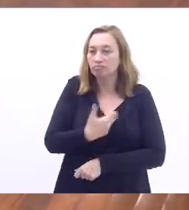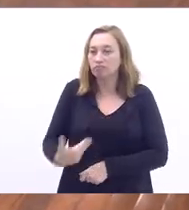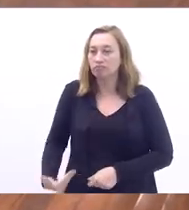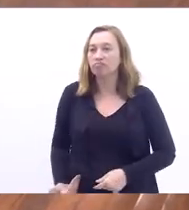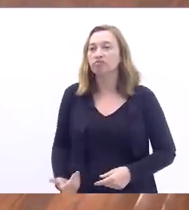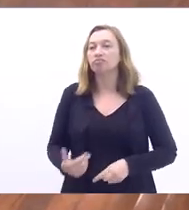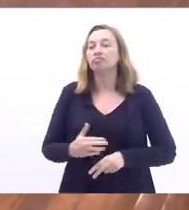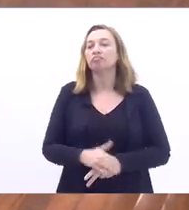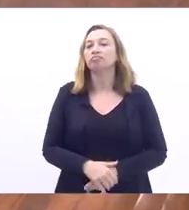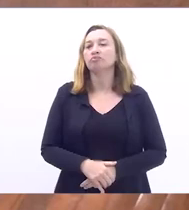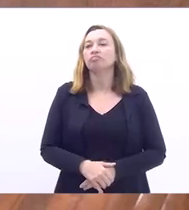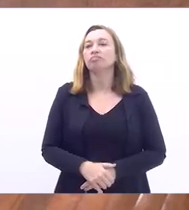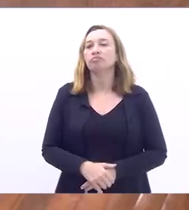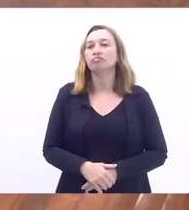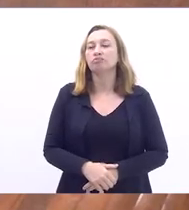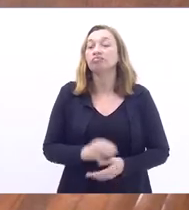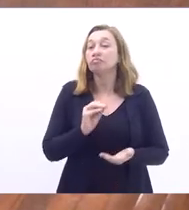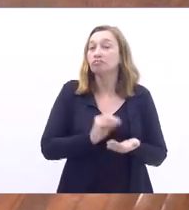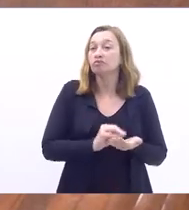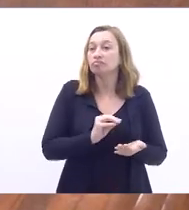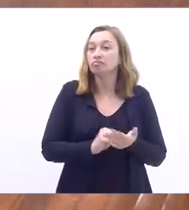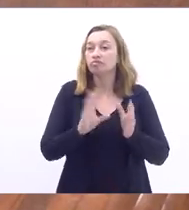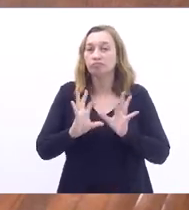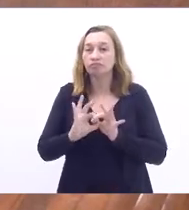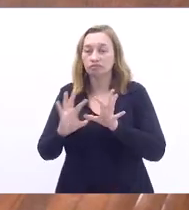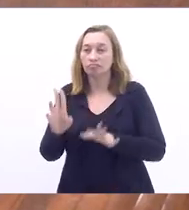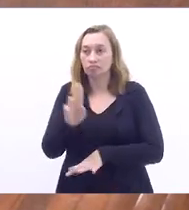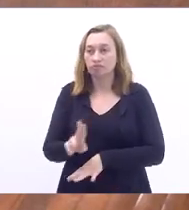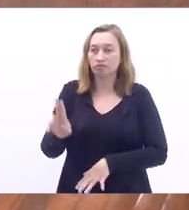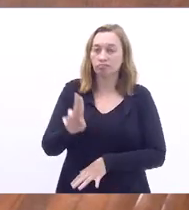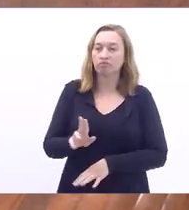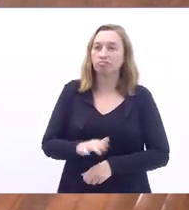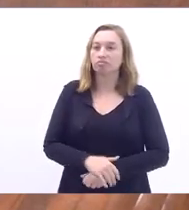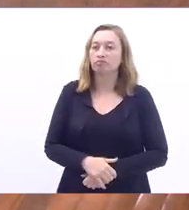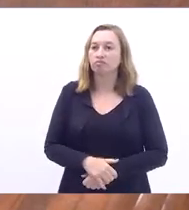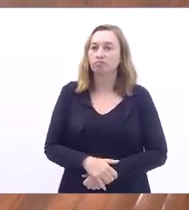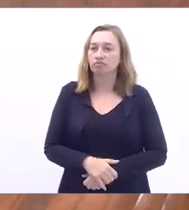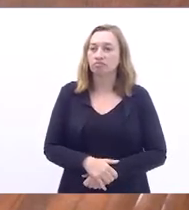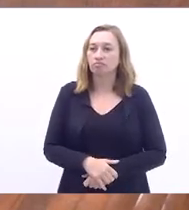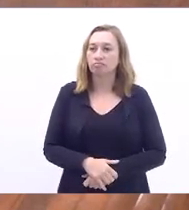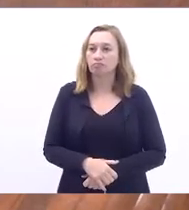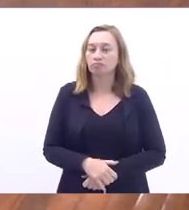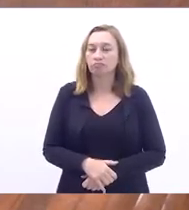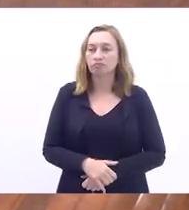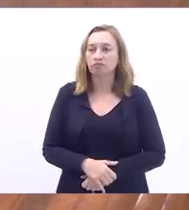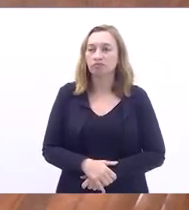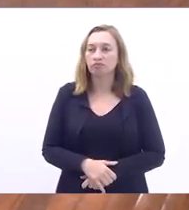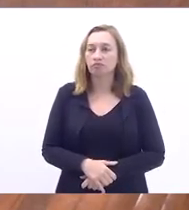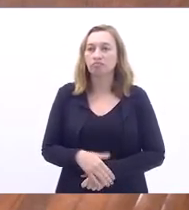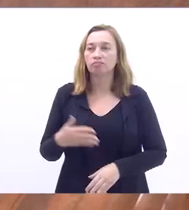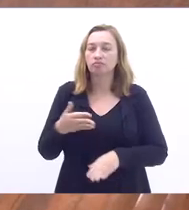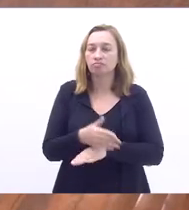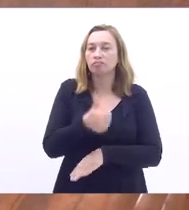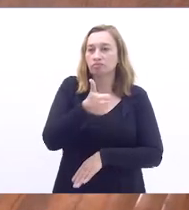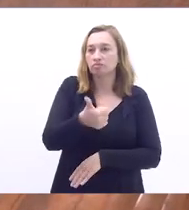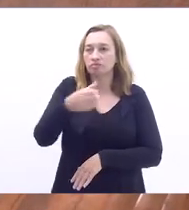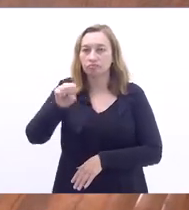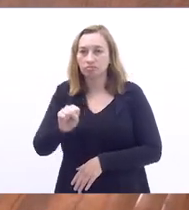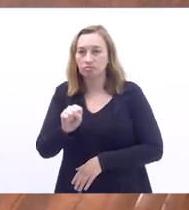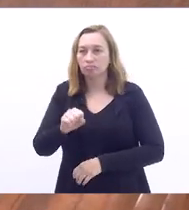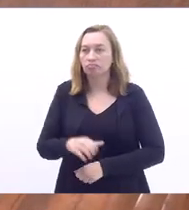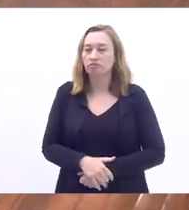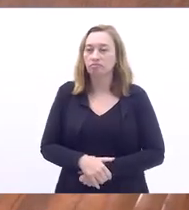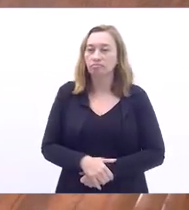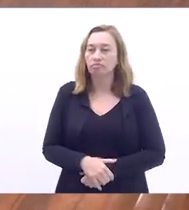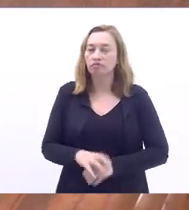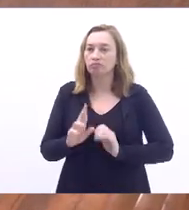por conta justamente da a autonomia de gestão da Universidade daí a gente entrou em 2018 ainda